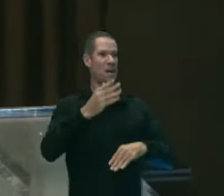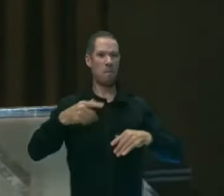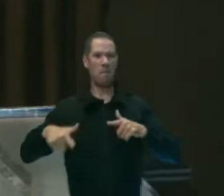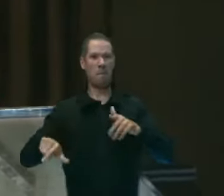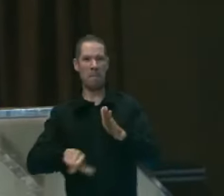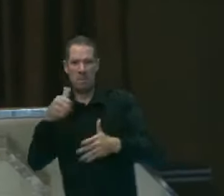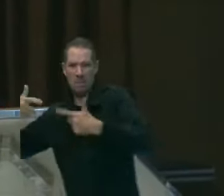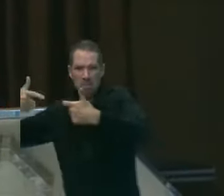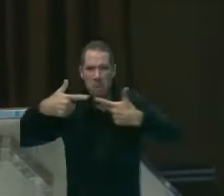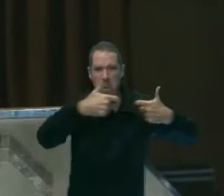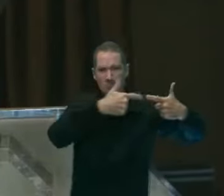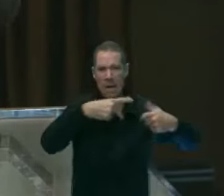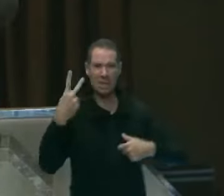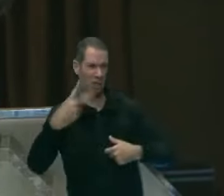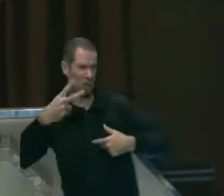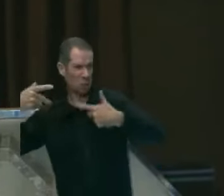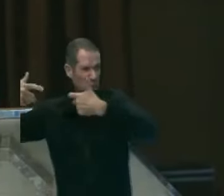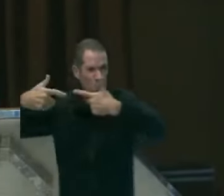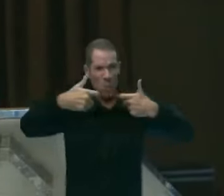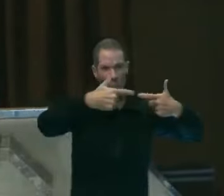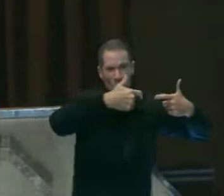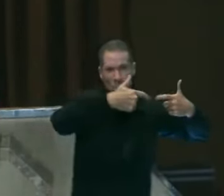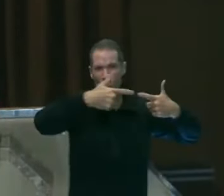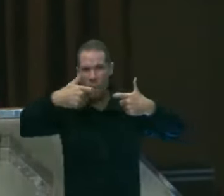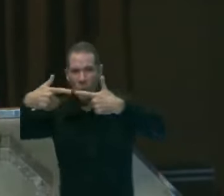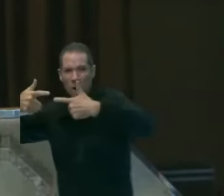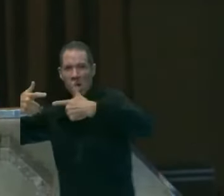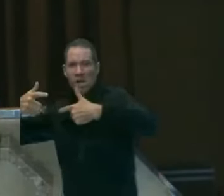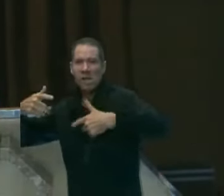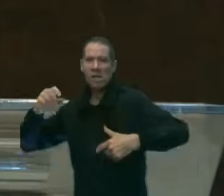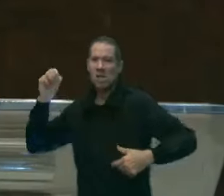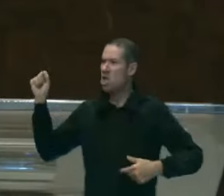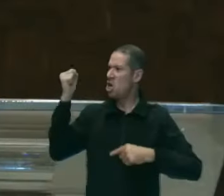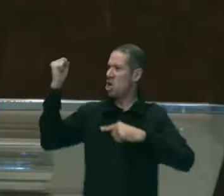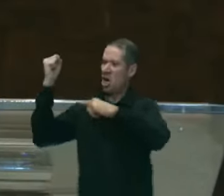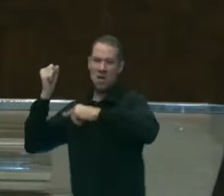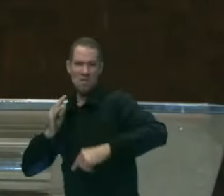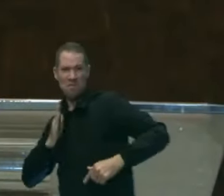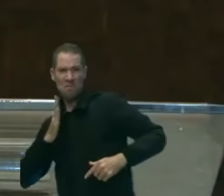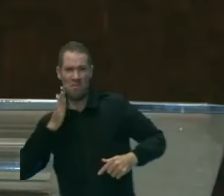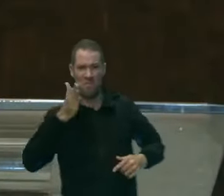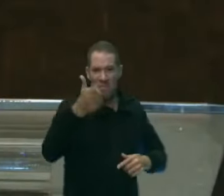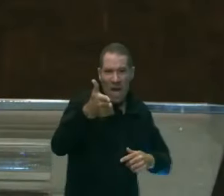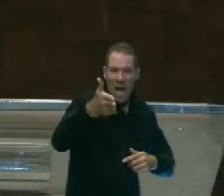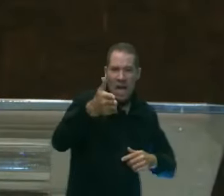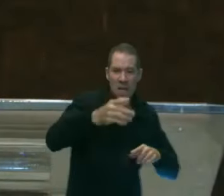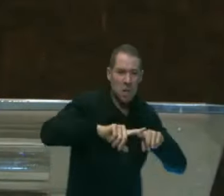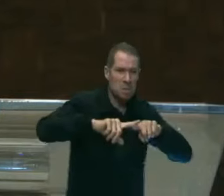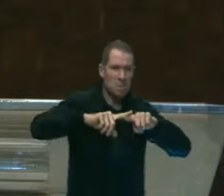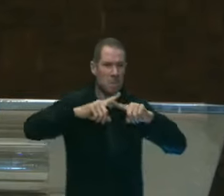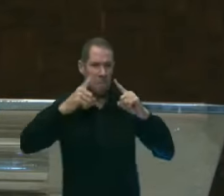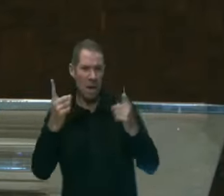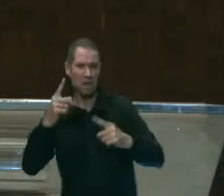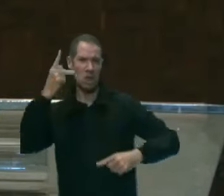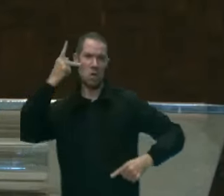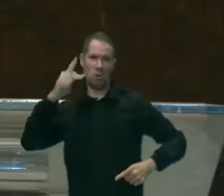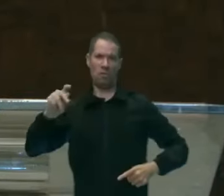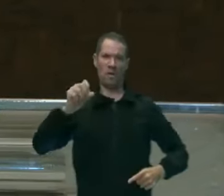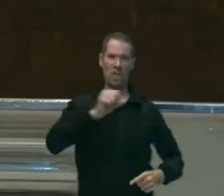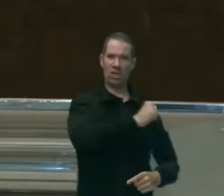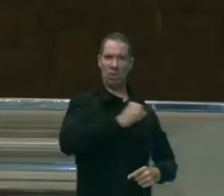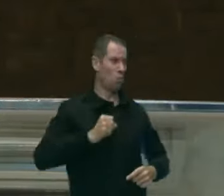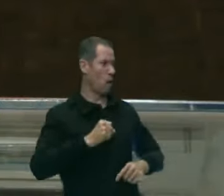batalha, segunda batalha, segunda guerra, ele sai para a batalha, mas o profeta Samuel tinha